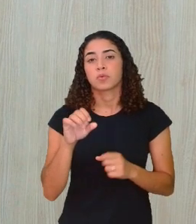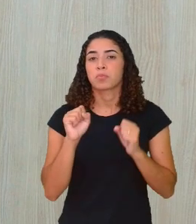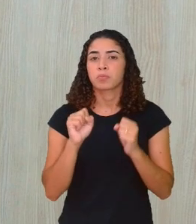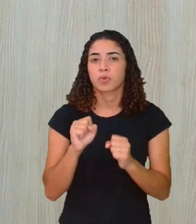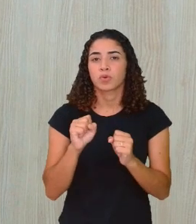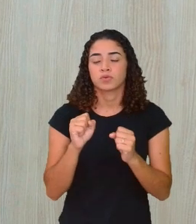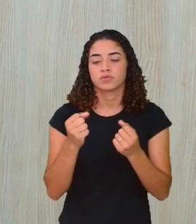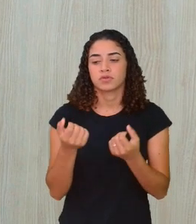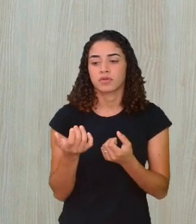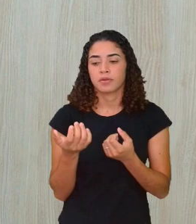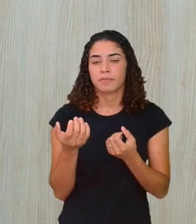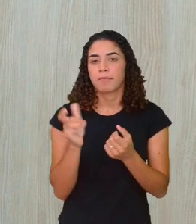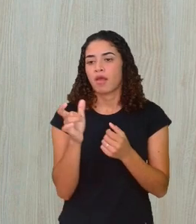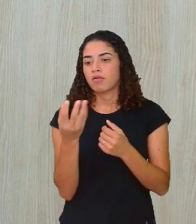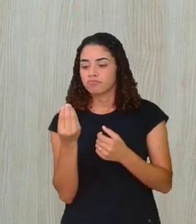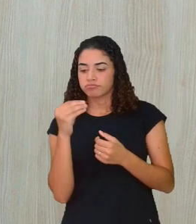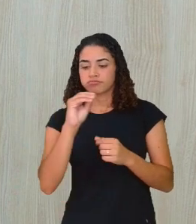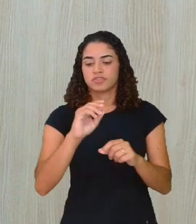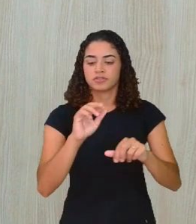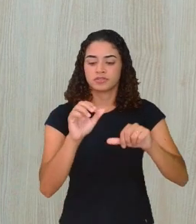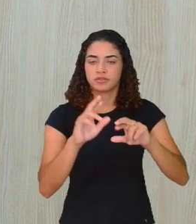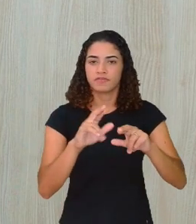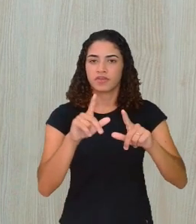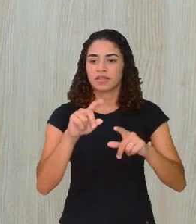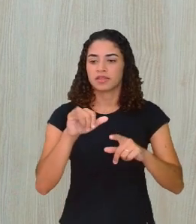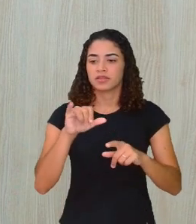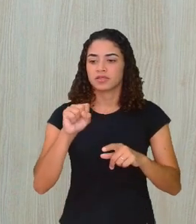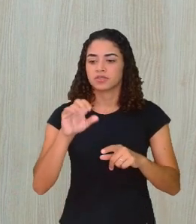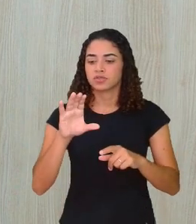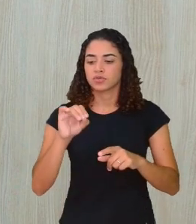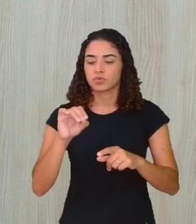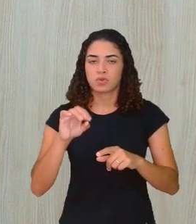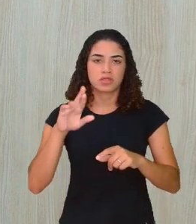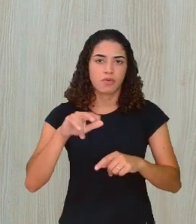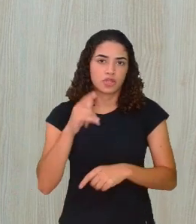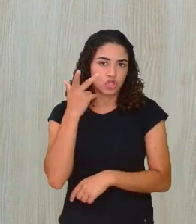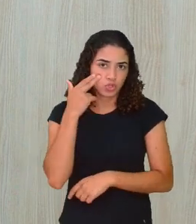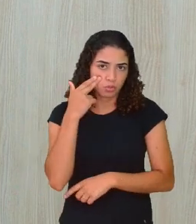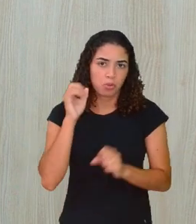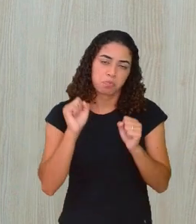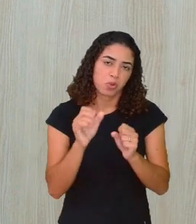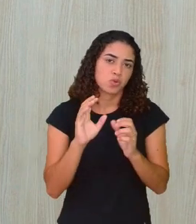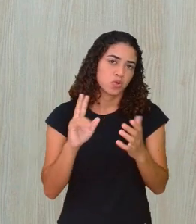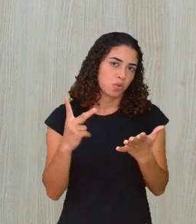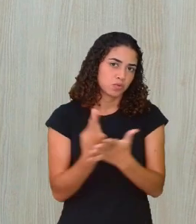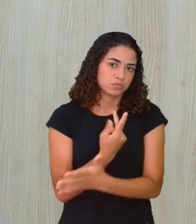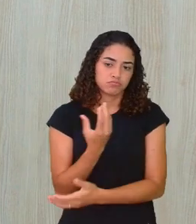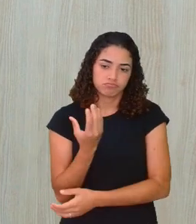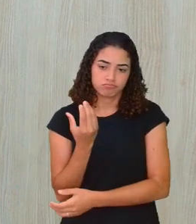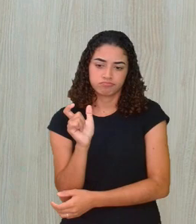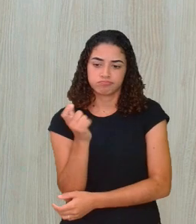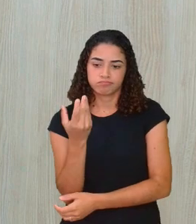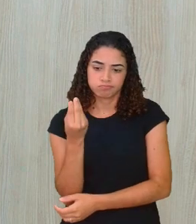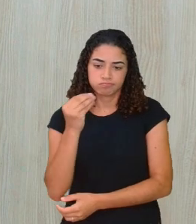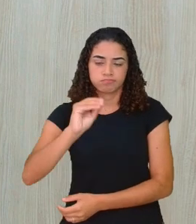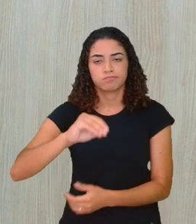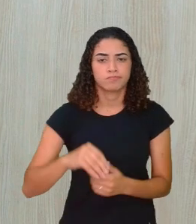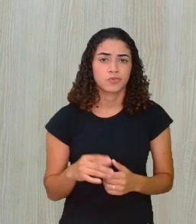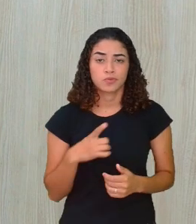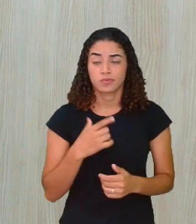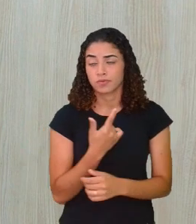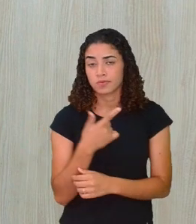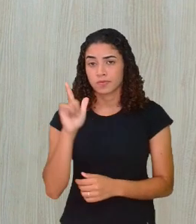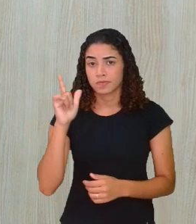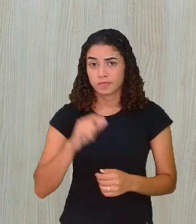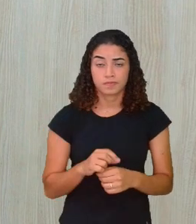aparecer disco. Esse é um lembrete. Não é comum, mas pode acontecer. E a outra